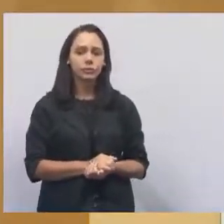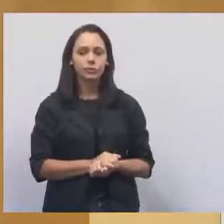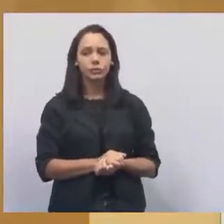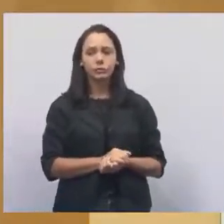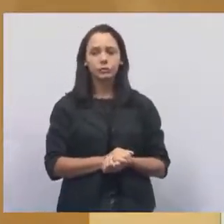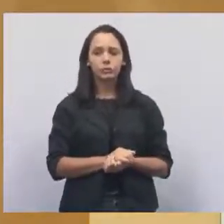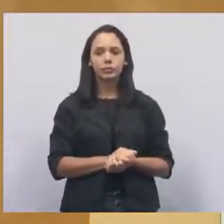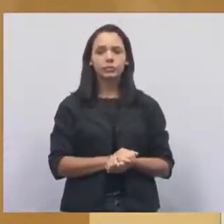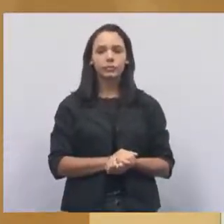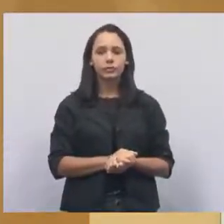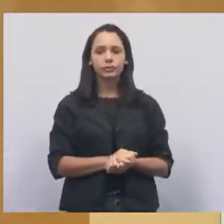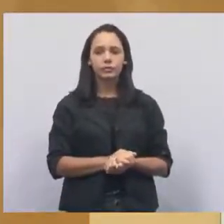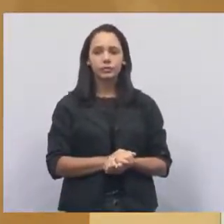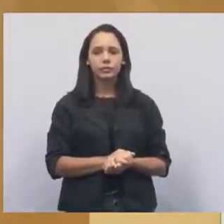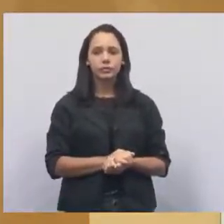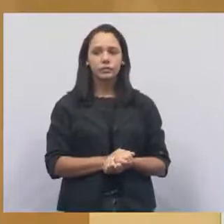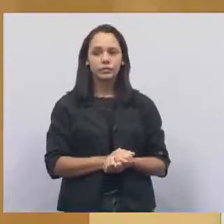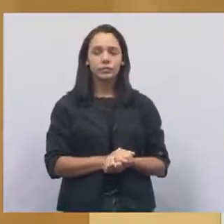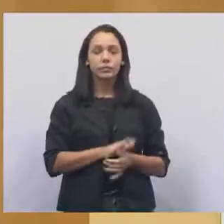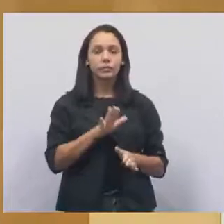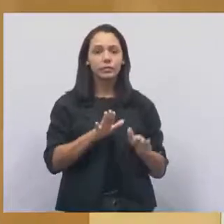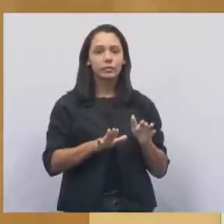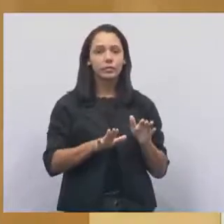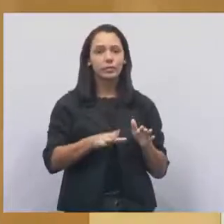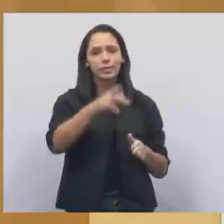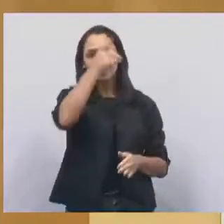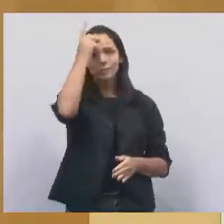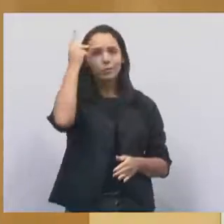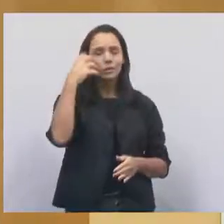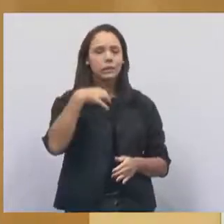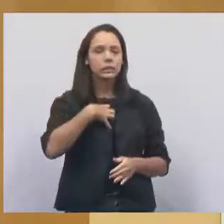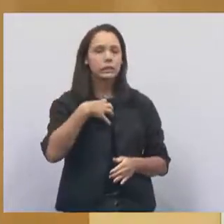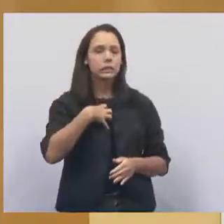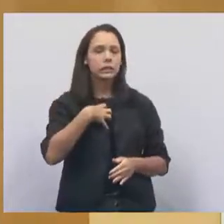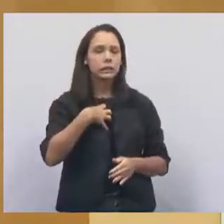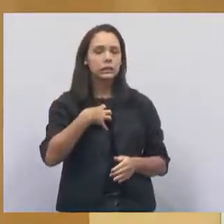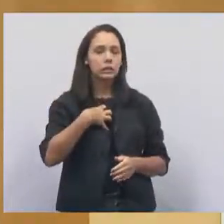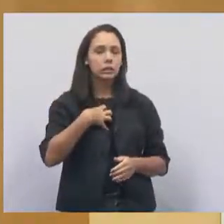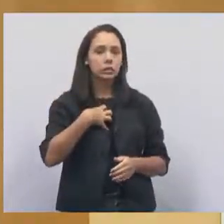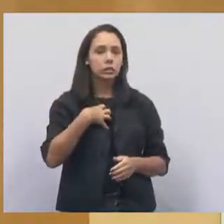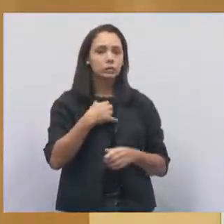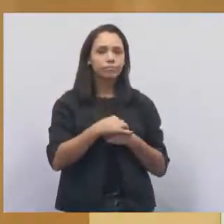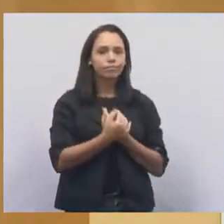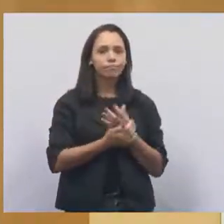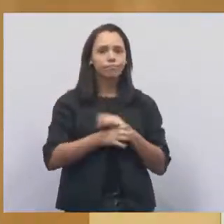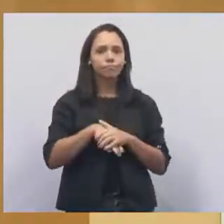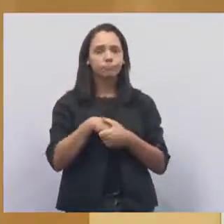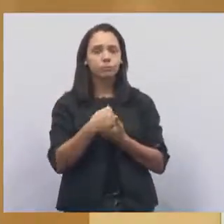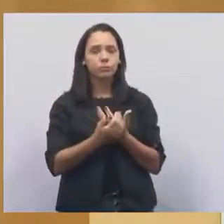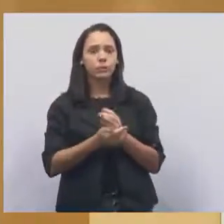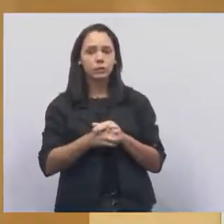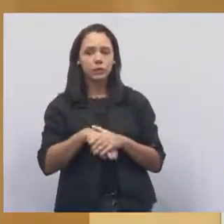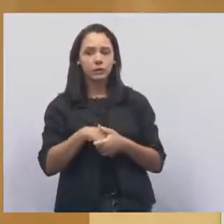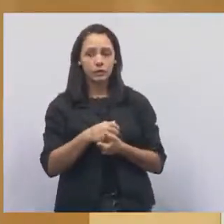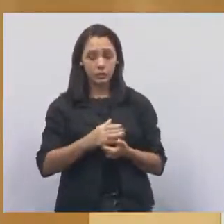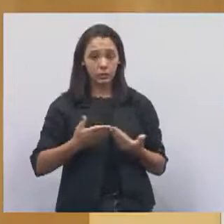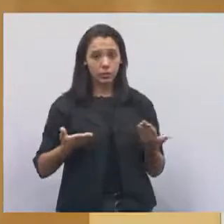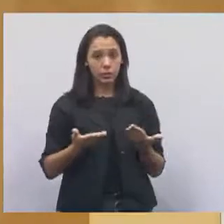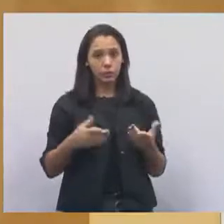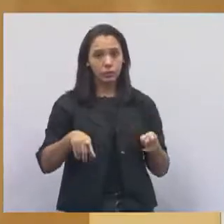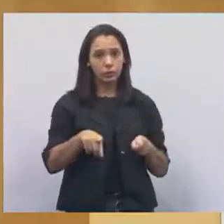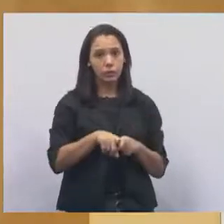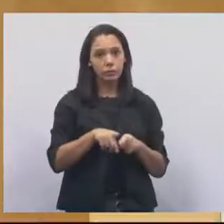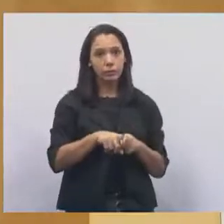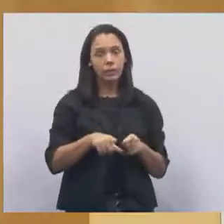o quanto isso incomoda as pessoas e hoje com também o furto dos cabos né